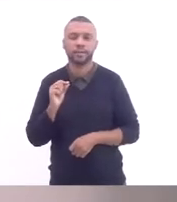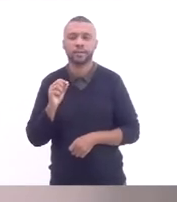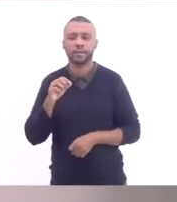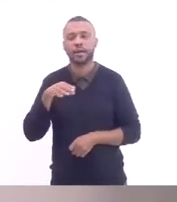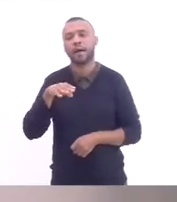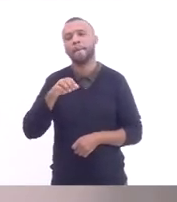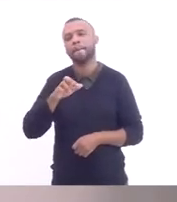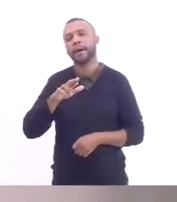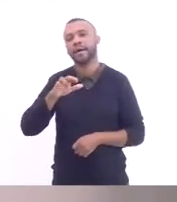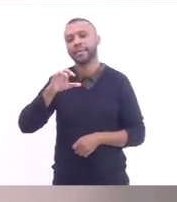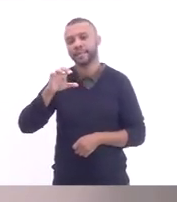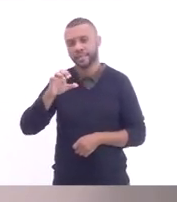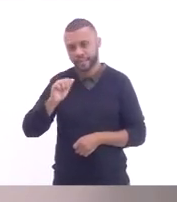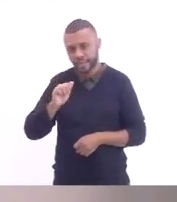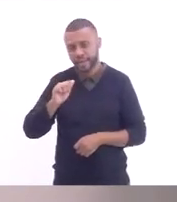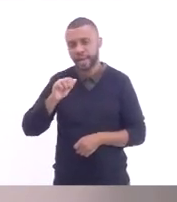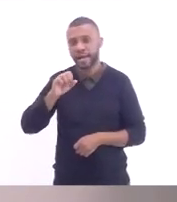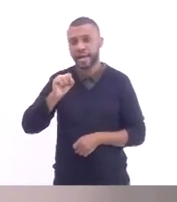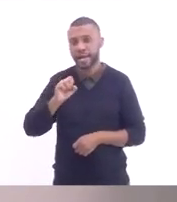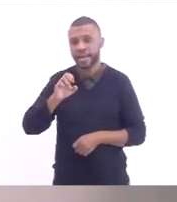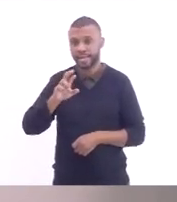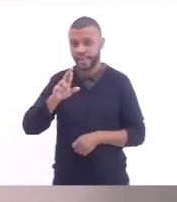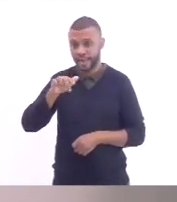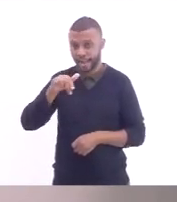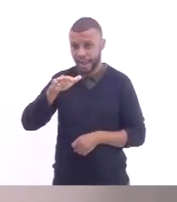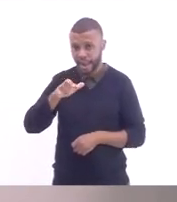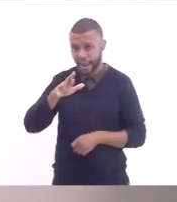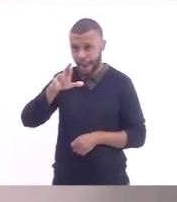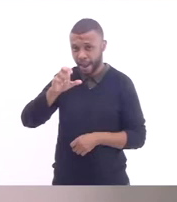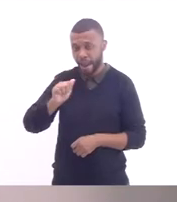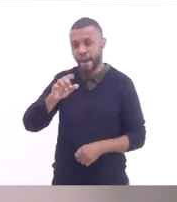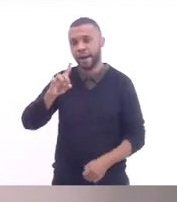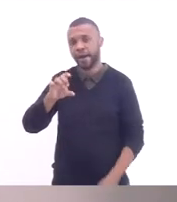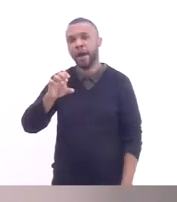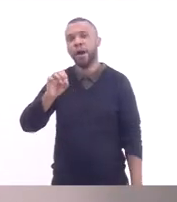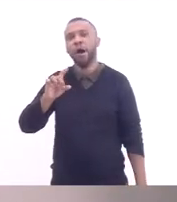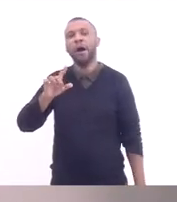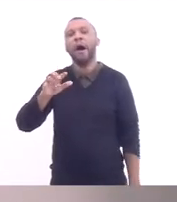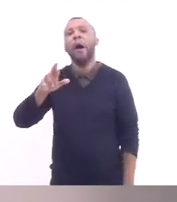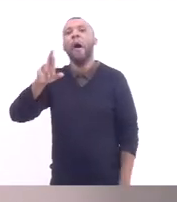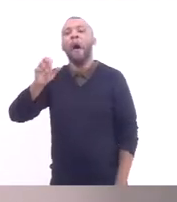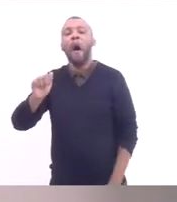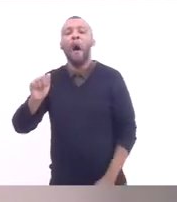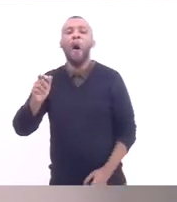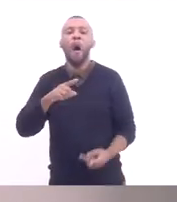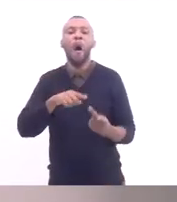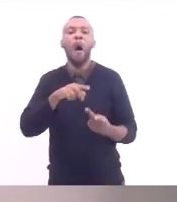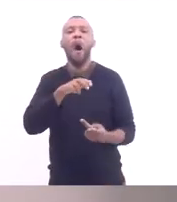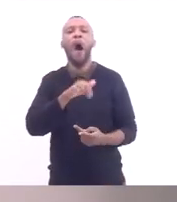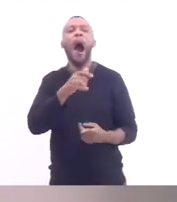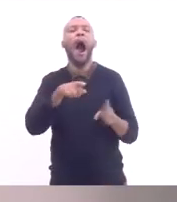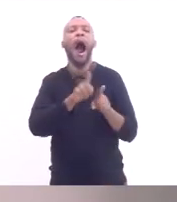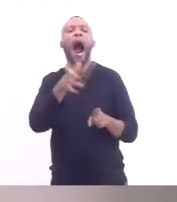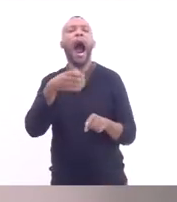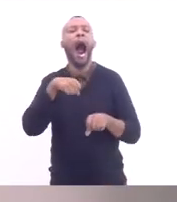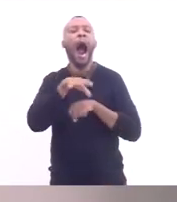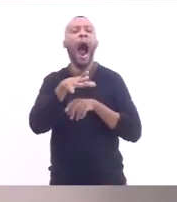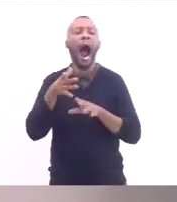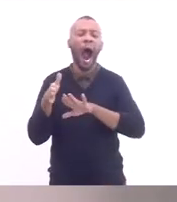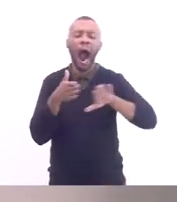Márcia Sequeira de Oliveira, o Ney já tinha também registrado. Por favor,